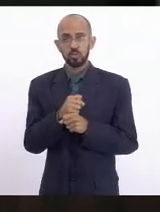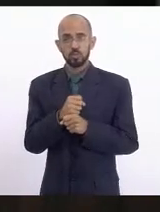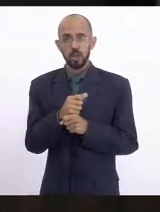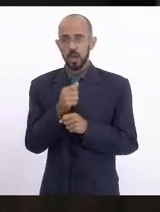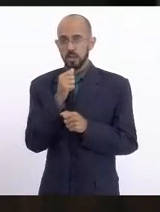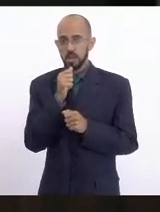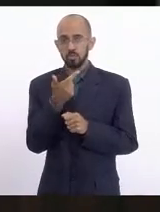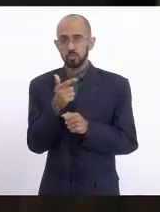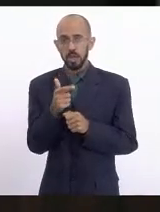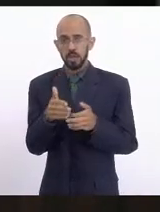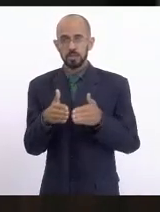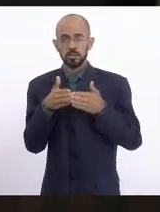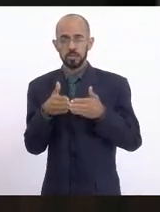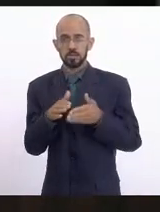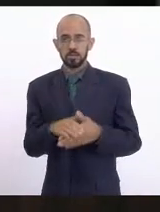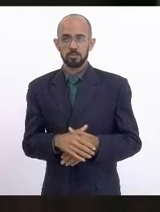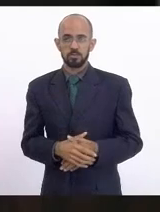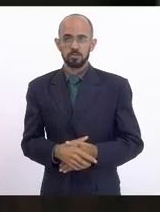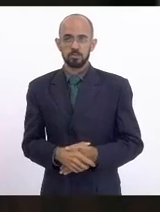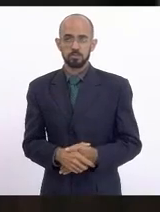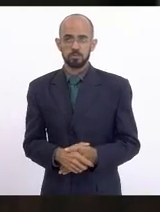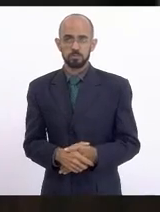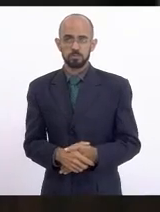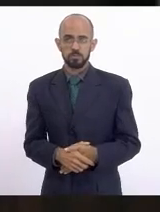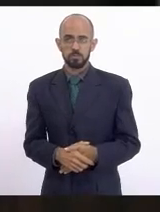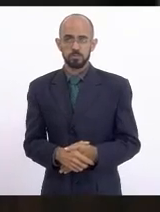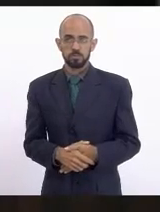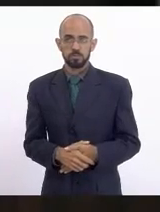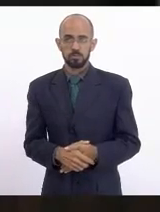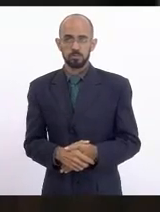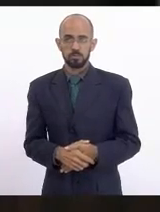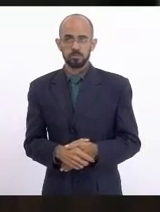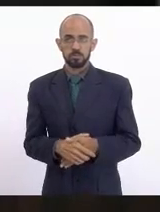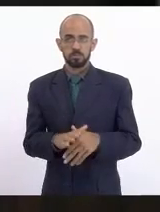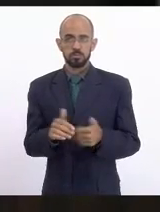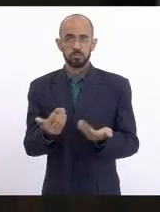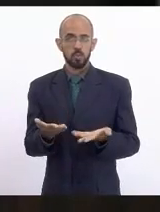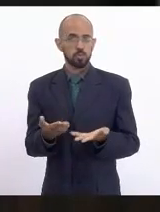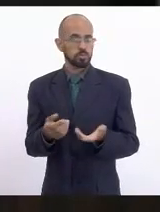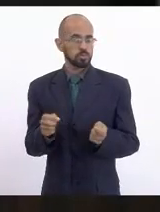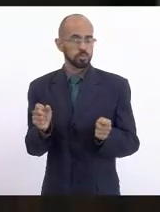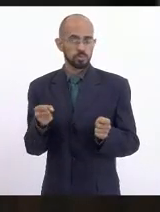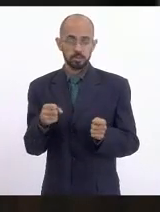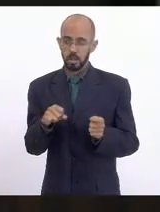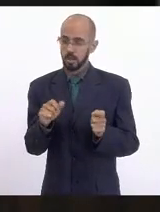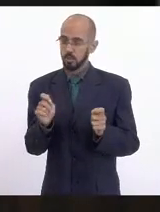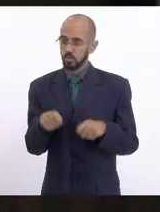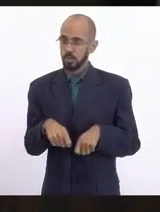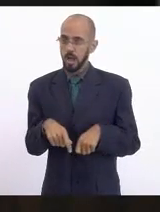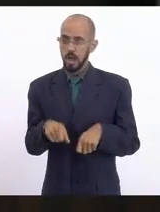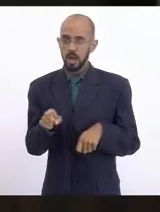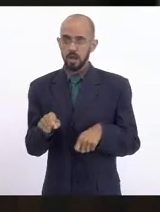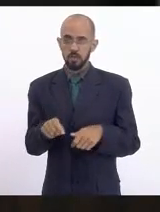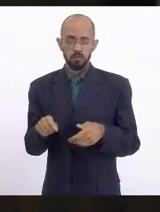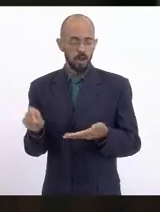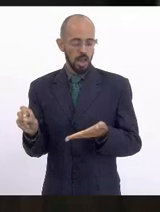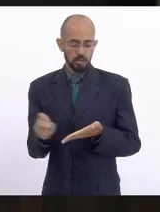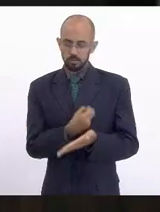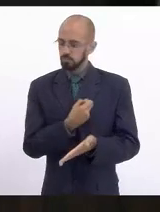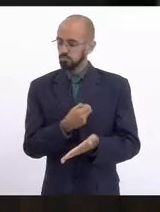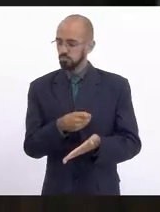10 anos Ah então você não pode conceder não pode e aqui senta e sapos